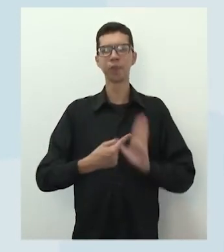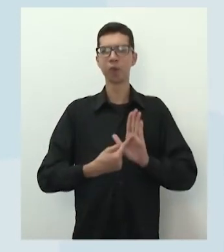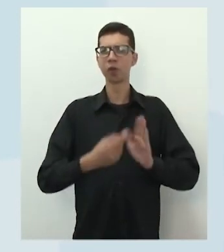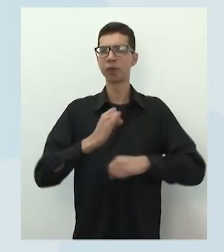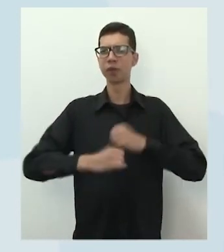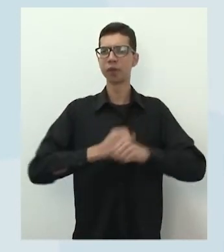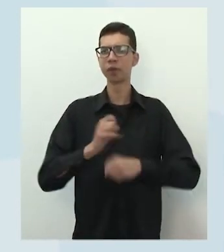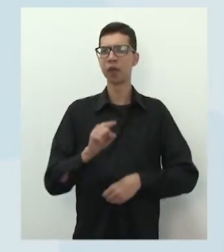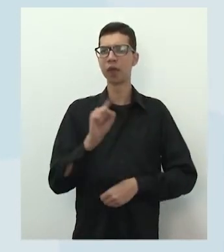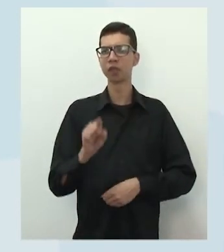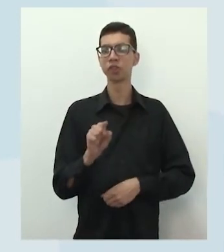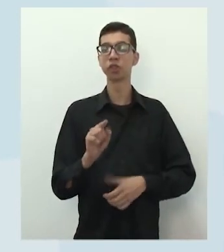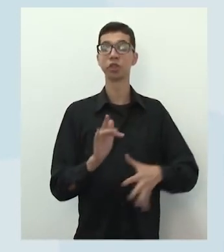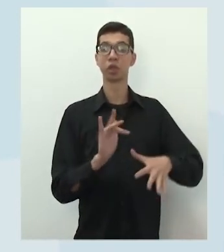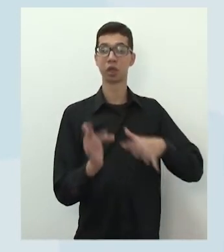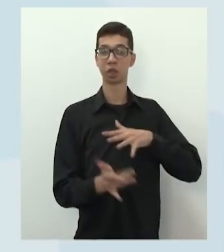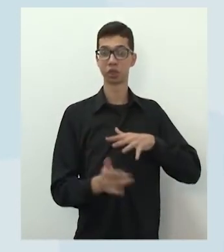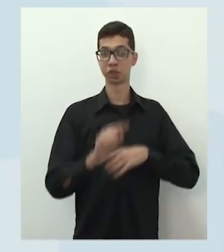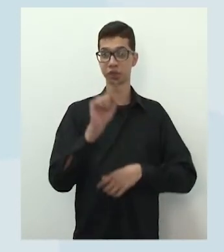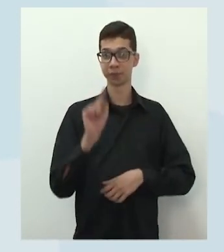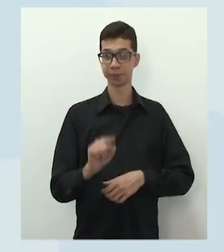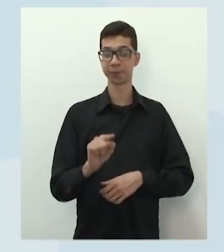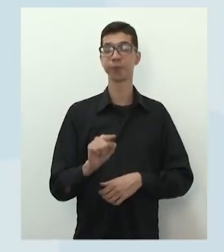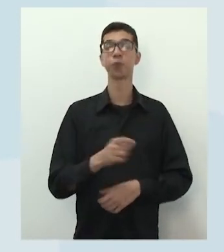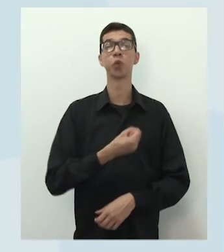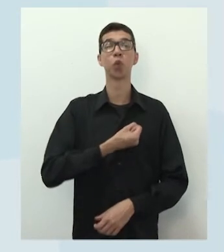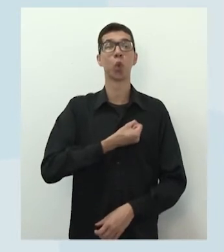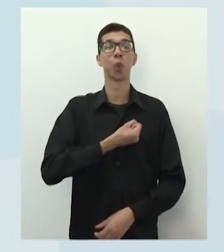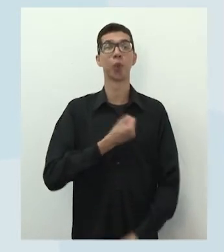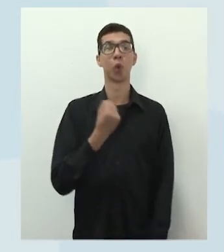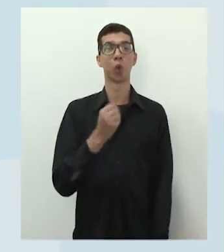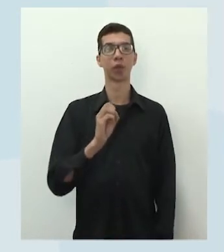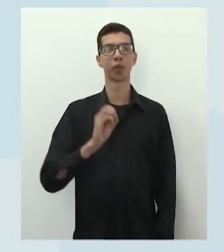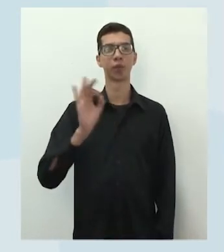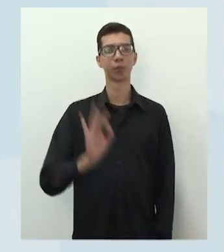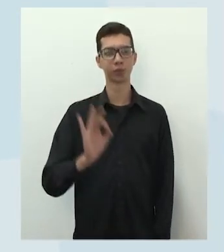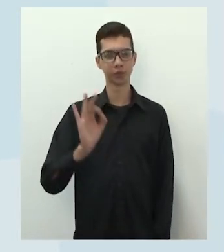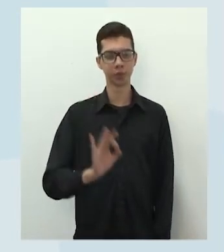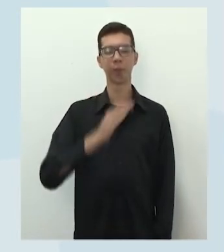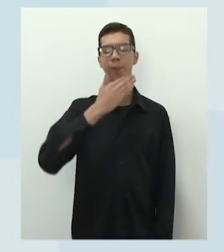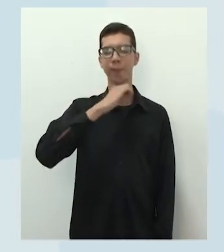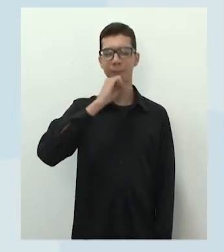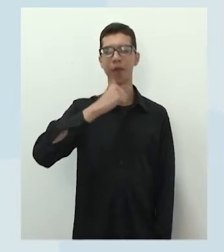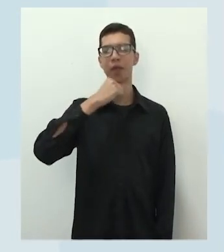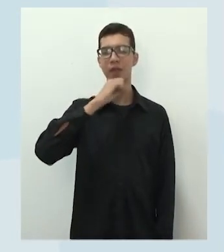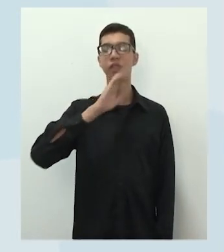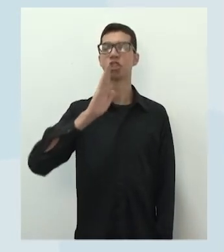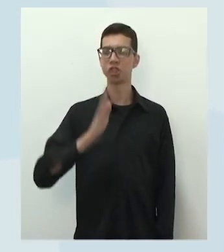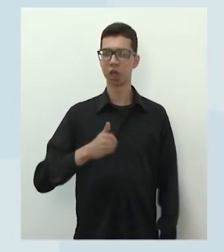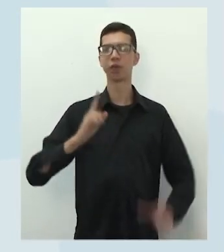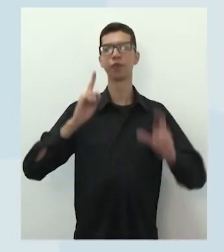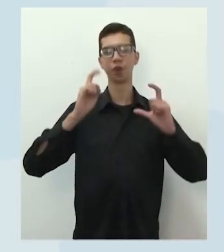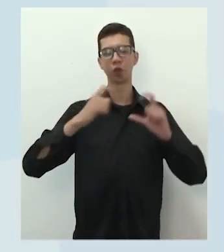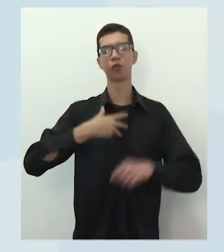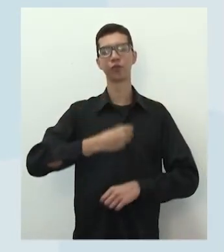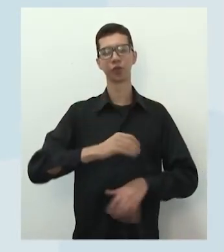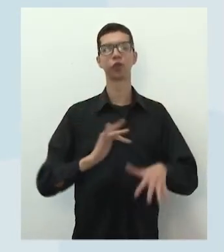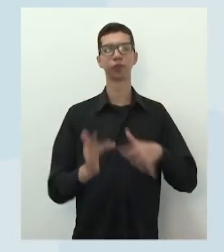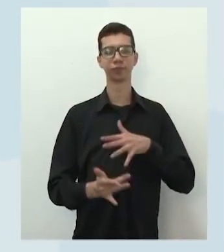seu look que vai trabalhar no dia a dia. Olha essa pesquisa, a mesma pesquisa que eu te mostrei